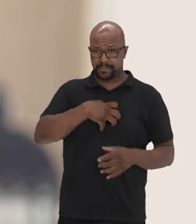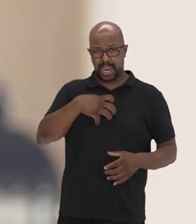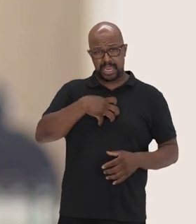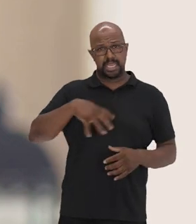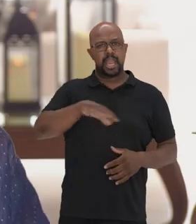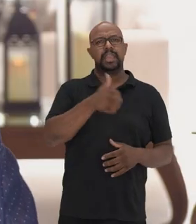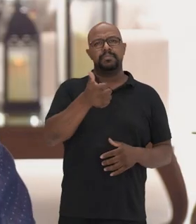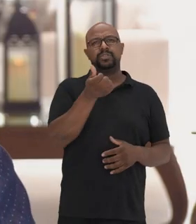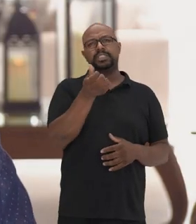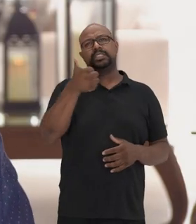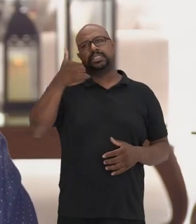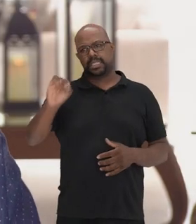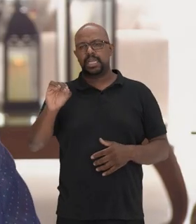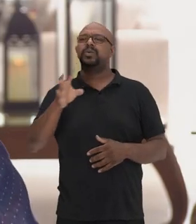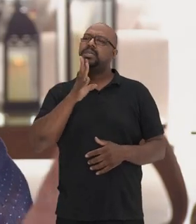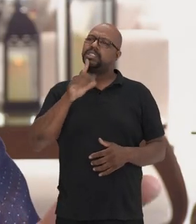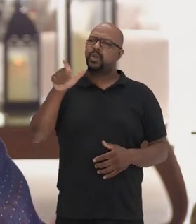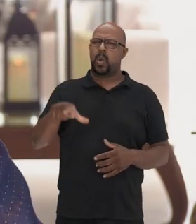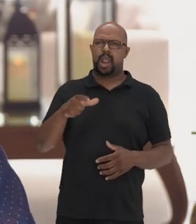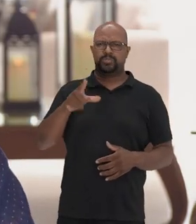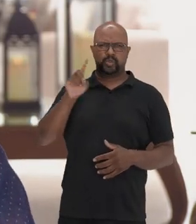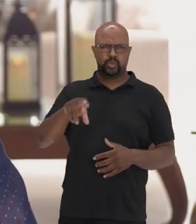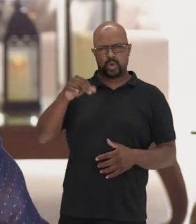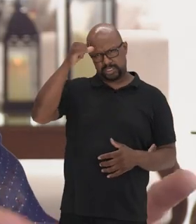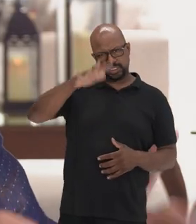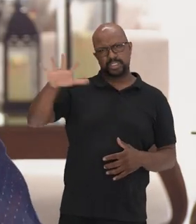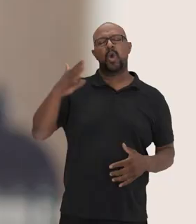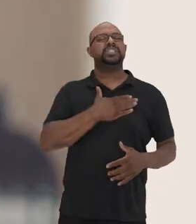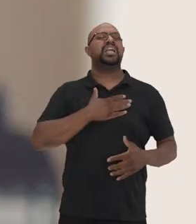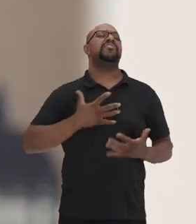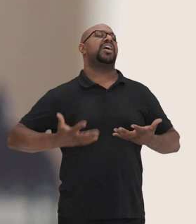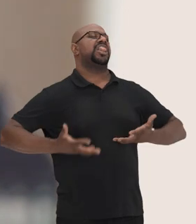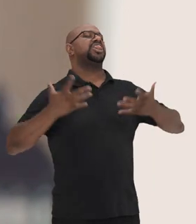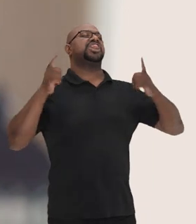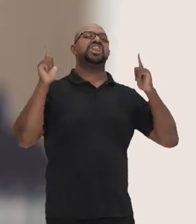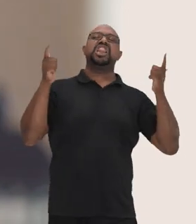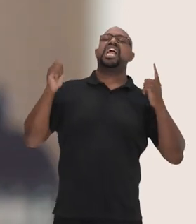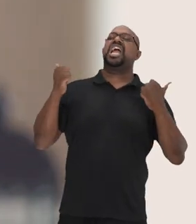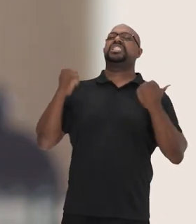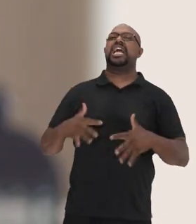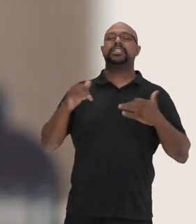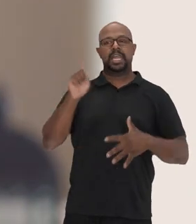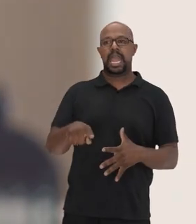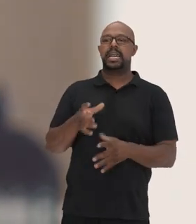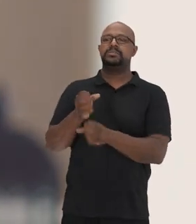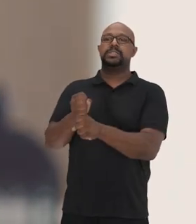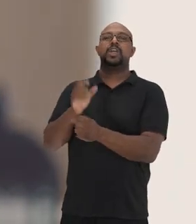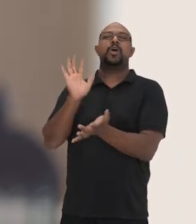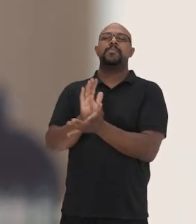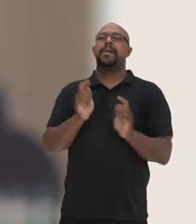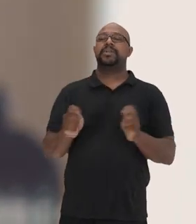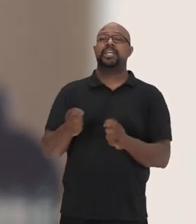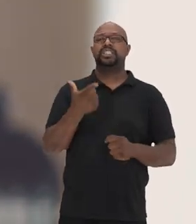1610 Ele conheceu um senhor de Engenho poderoso que gostava de ostentar e uma dessas ostentações era manter uma